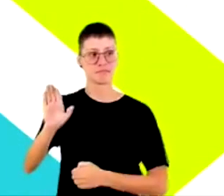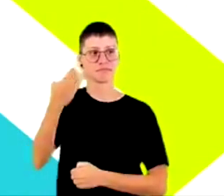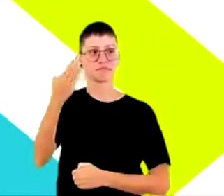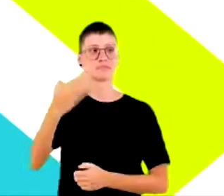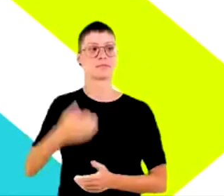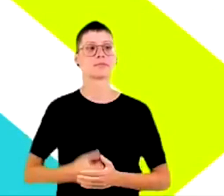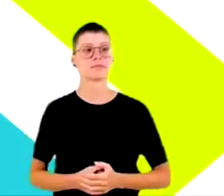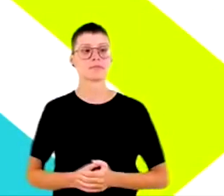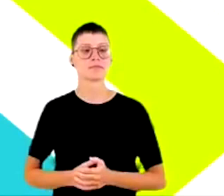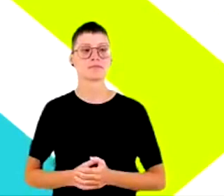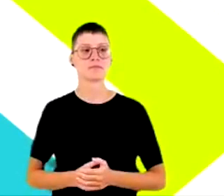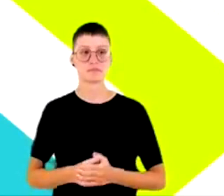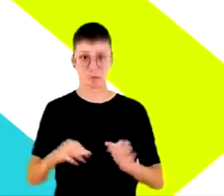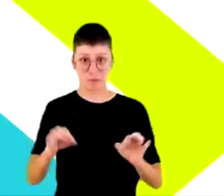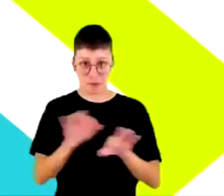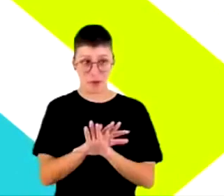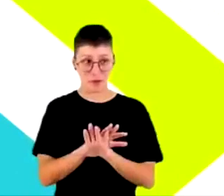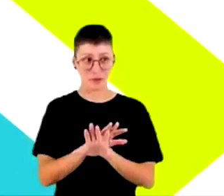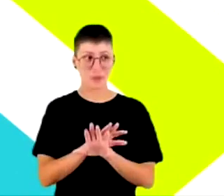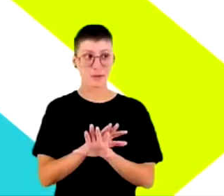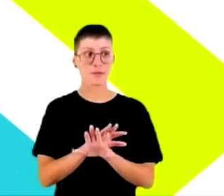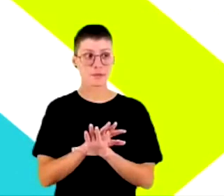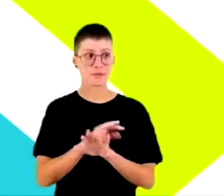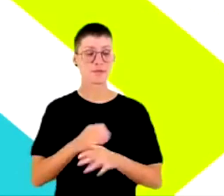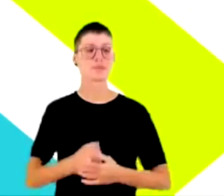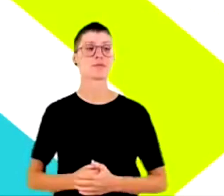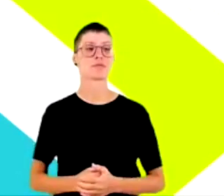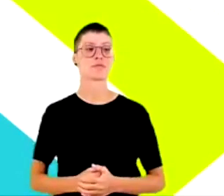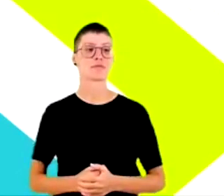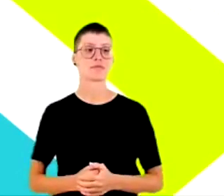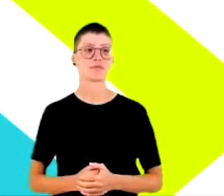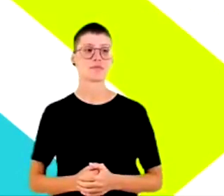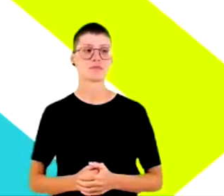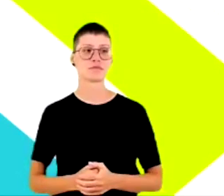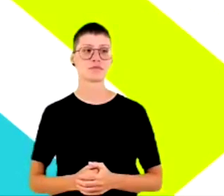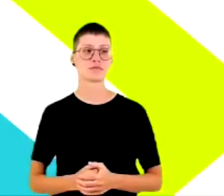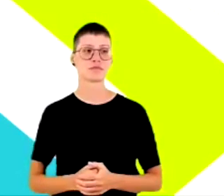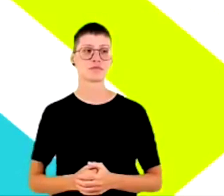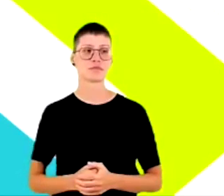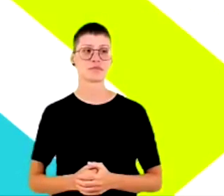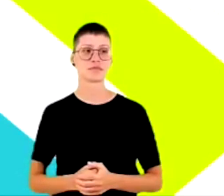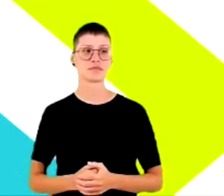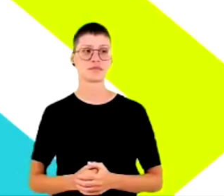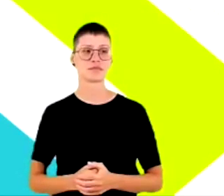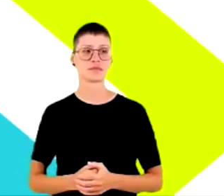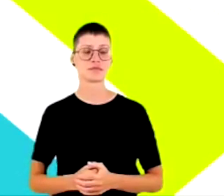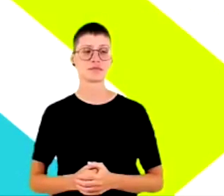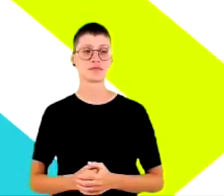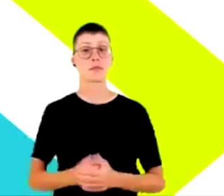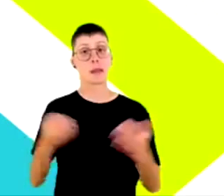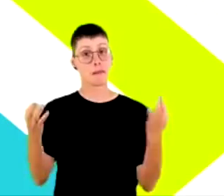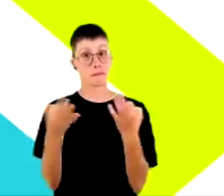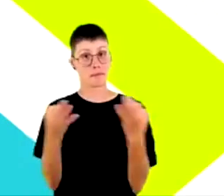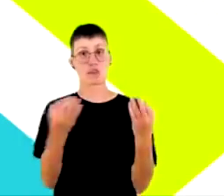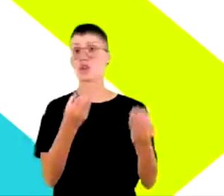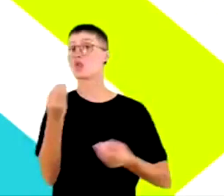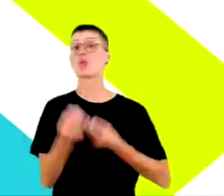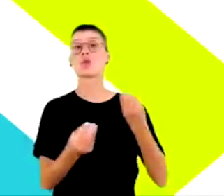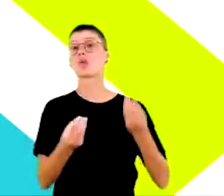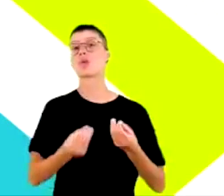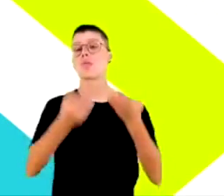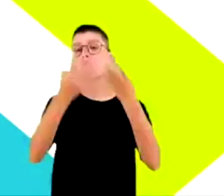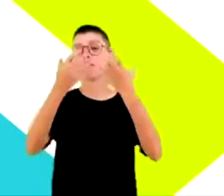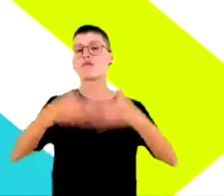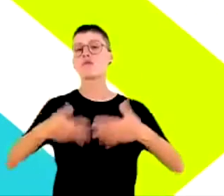Foi? Próximo slide? Tá, perfeito. Então, como que a Arable funciona, né? A gente tem um